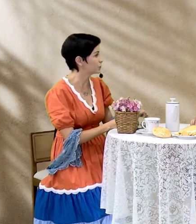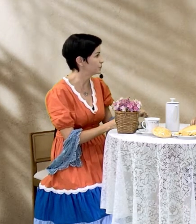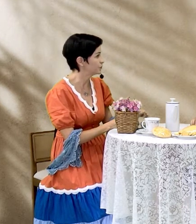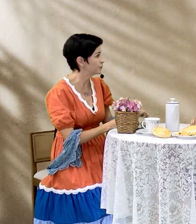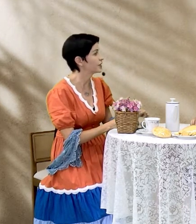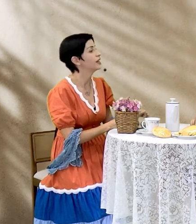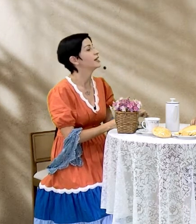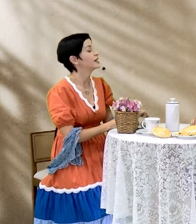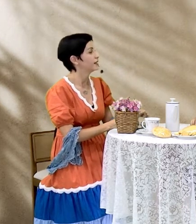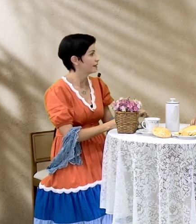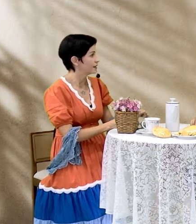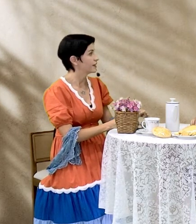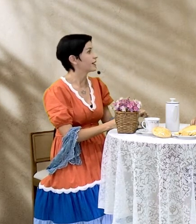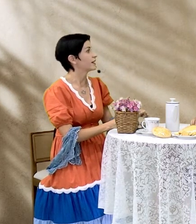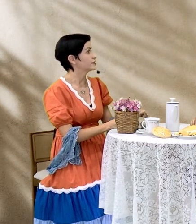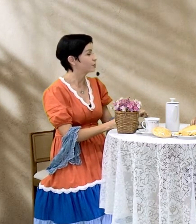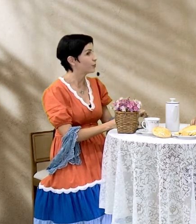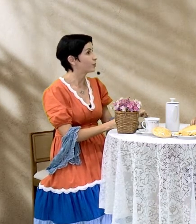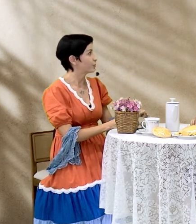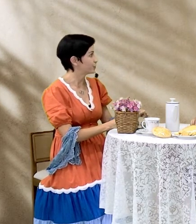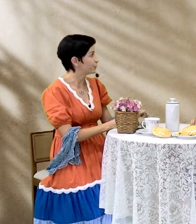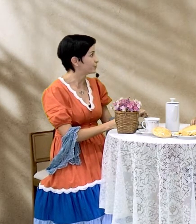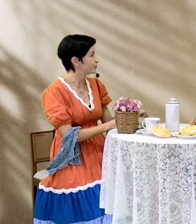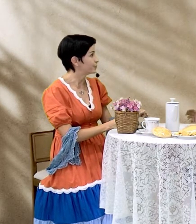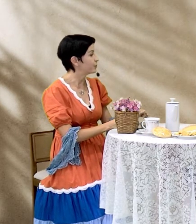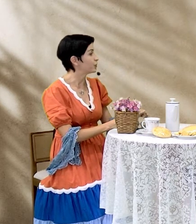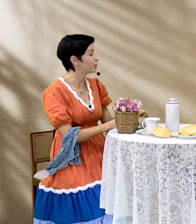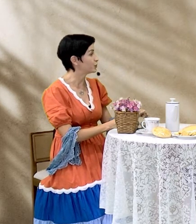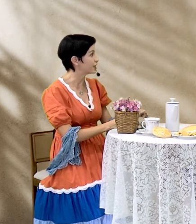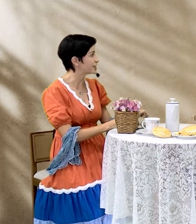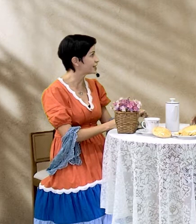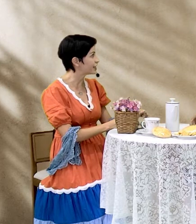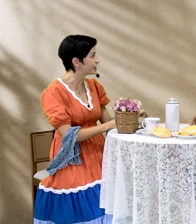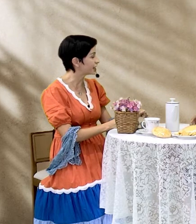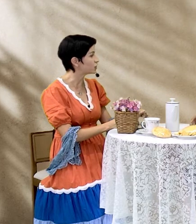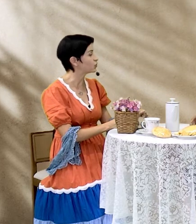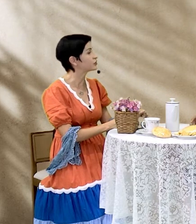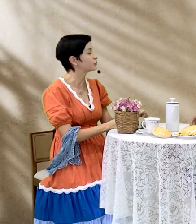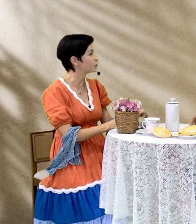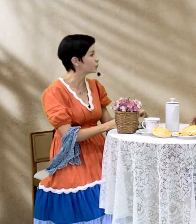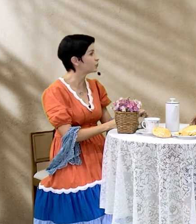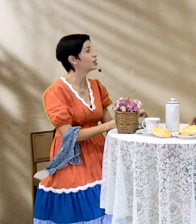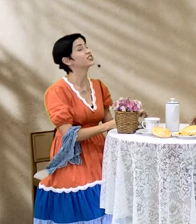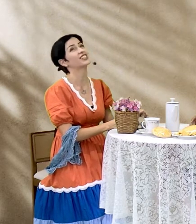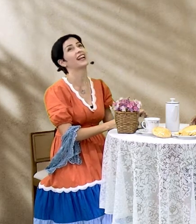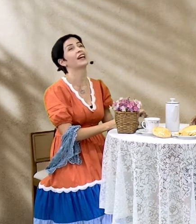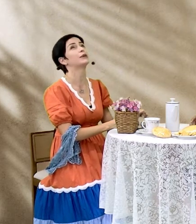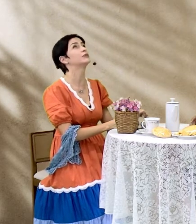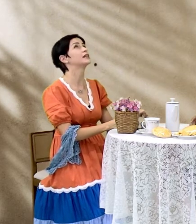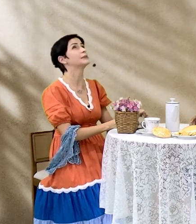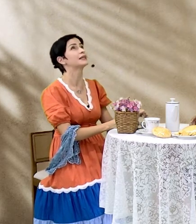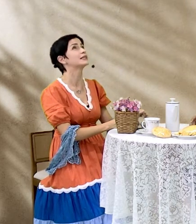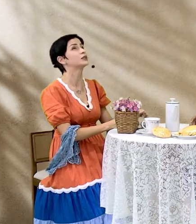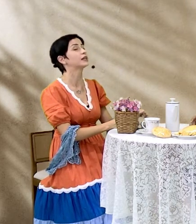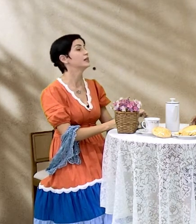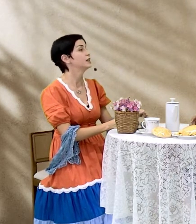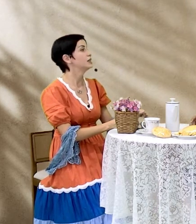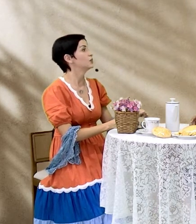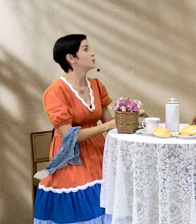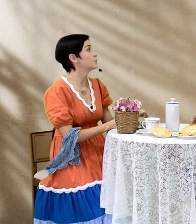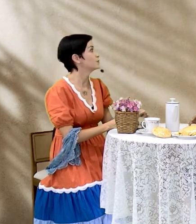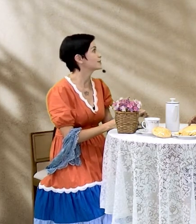vilarejo, viu? E ela concordou. Pois no dia seguinte as duas foram. Escalaram a montanha mais